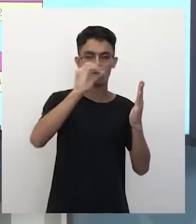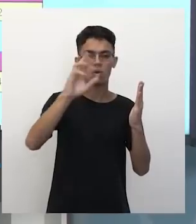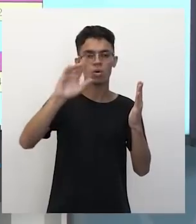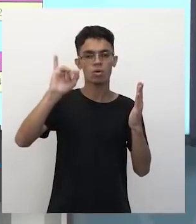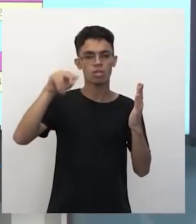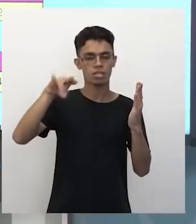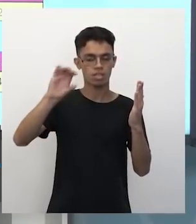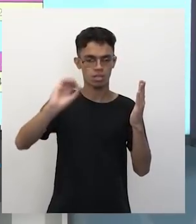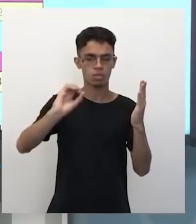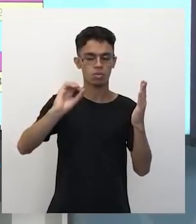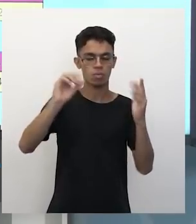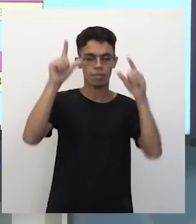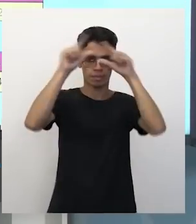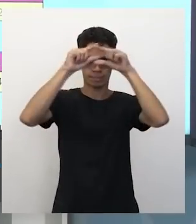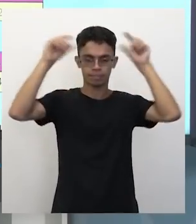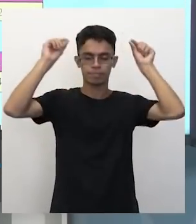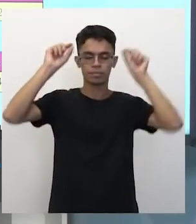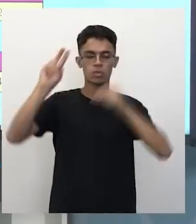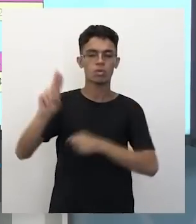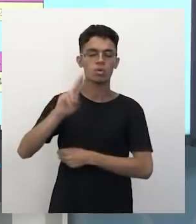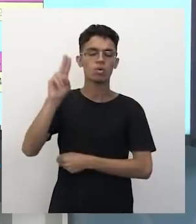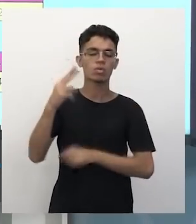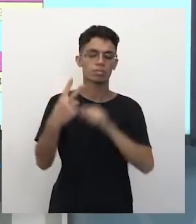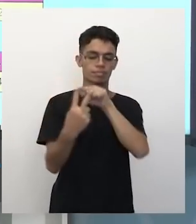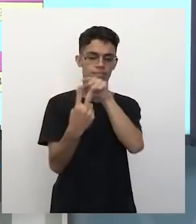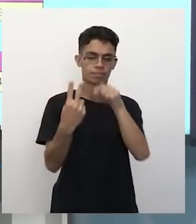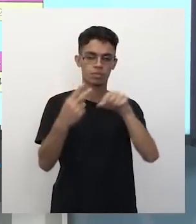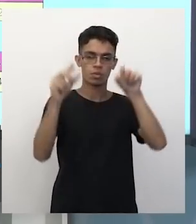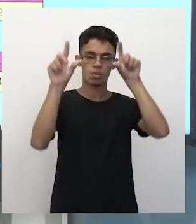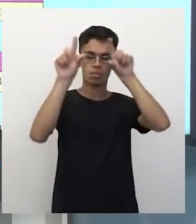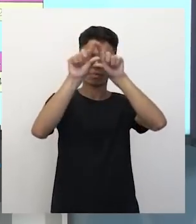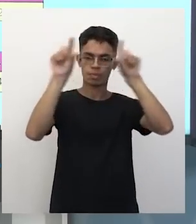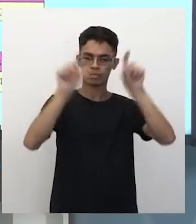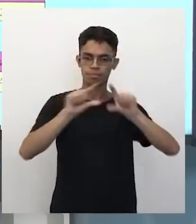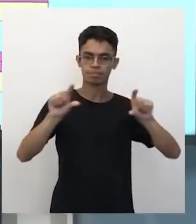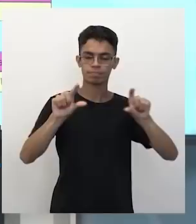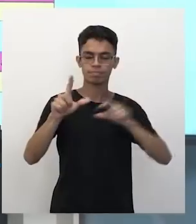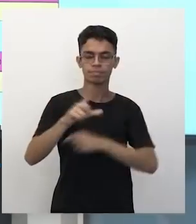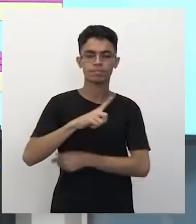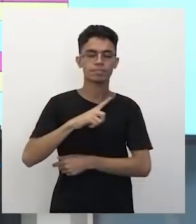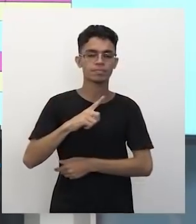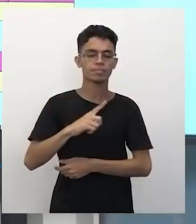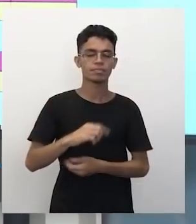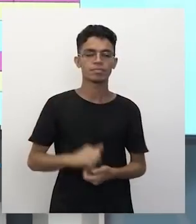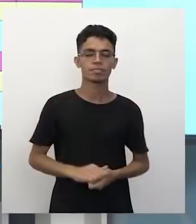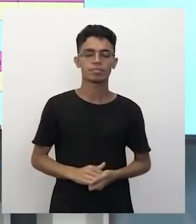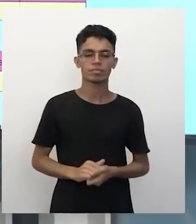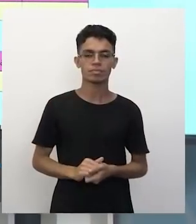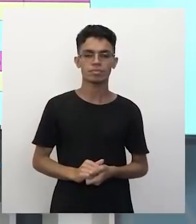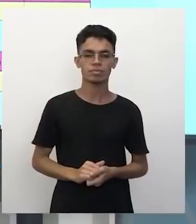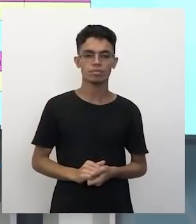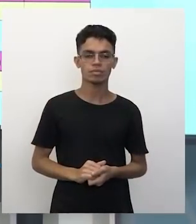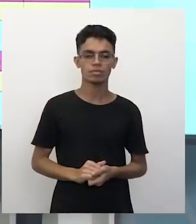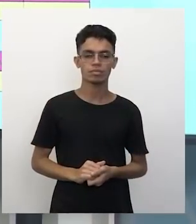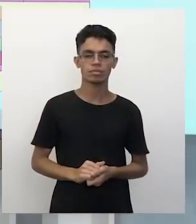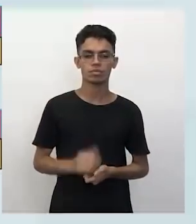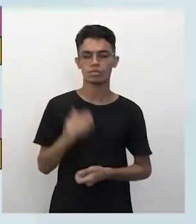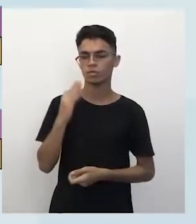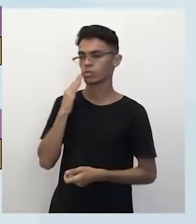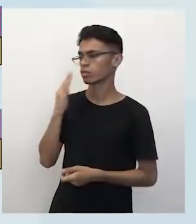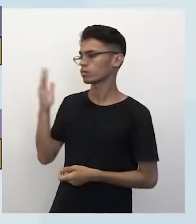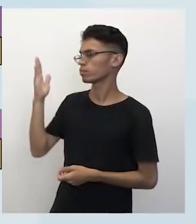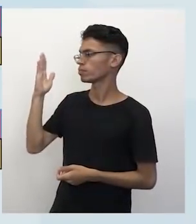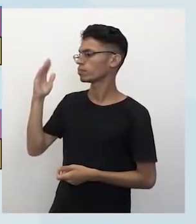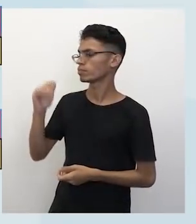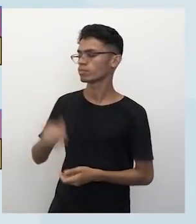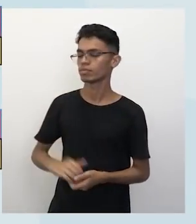econômicas e tudo mais. Então, eles utilizam esses dois calendários. Os calendários são vivos, eles são utilizados ao mesmo tempo. Dá uma olhadinha na tela,